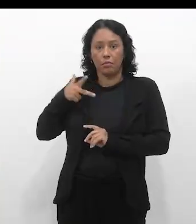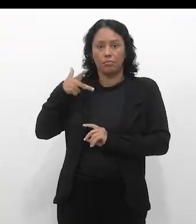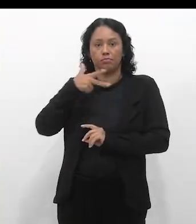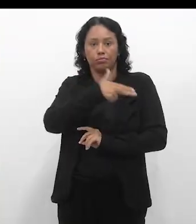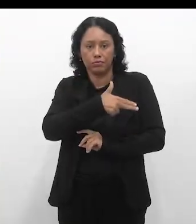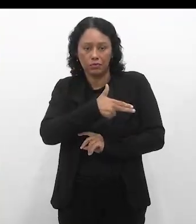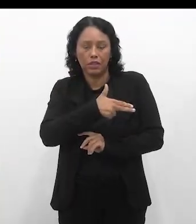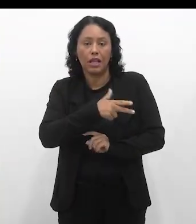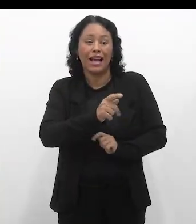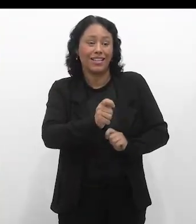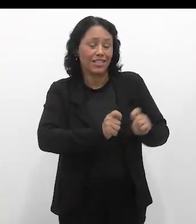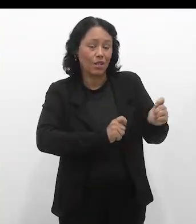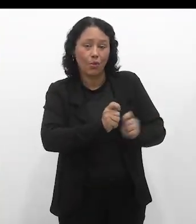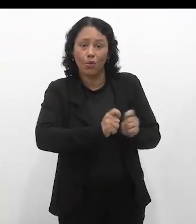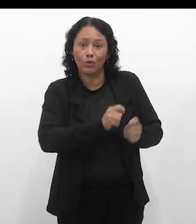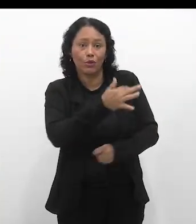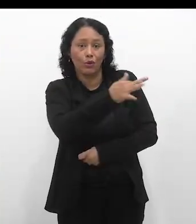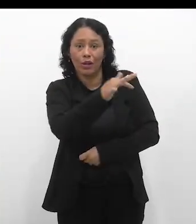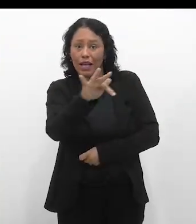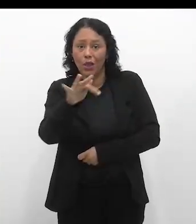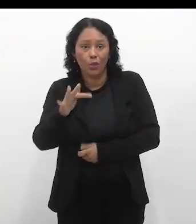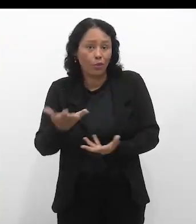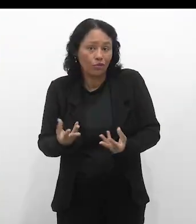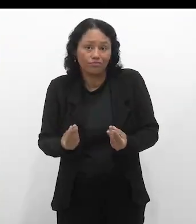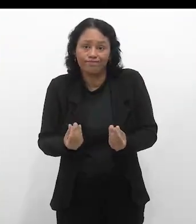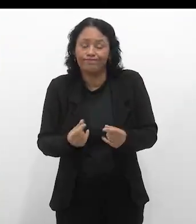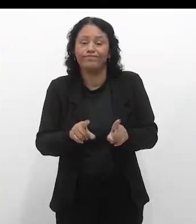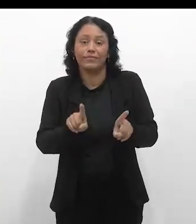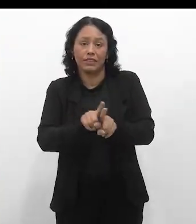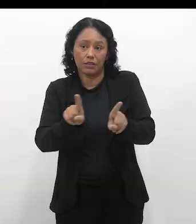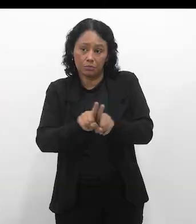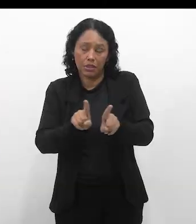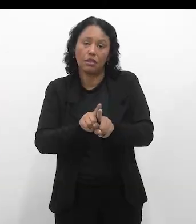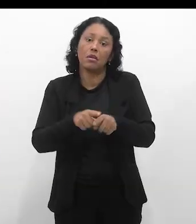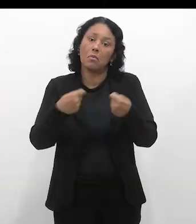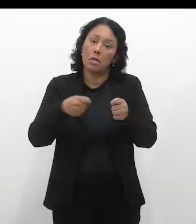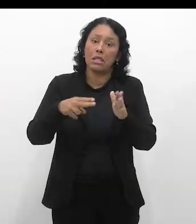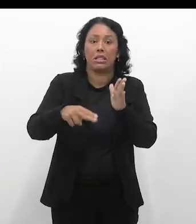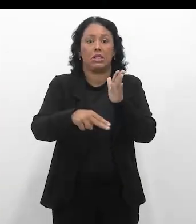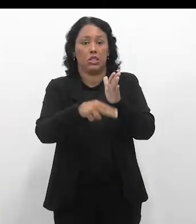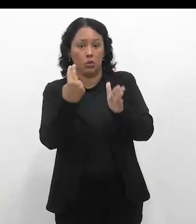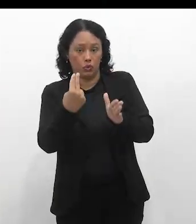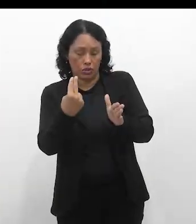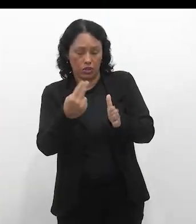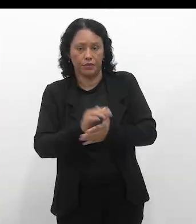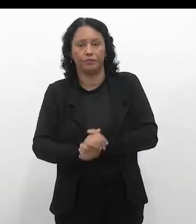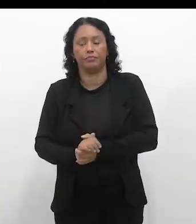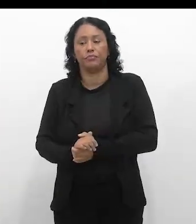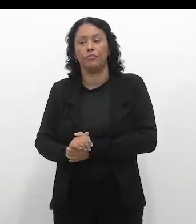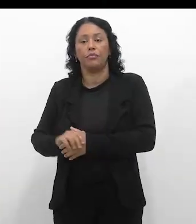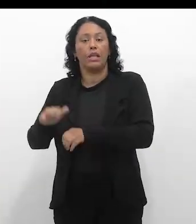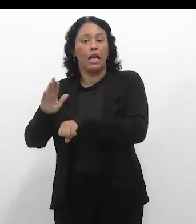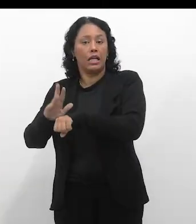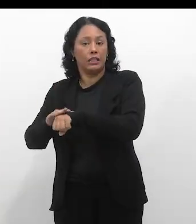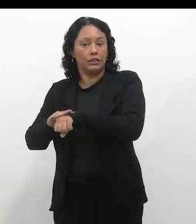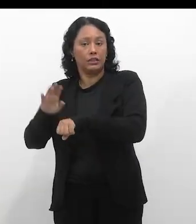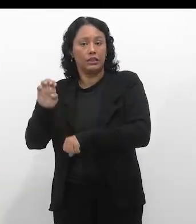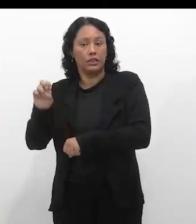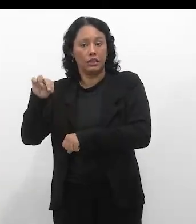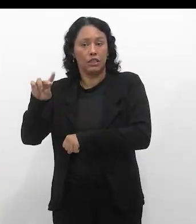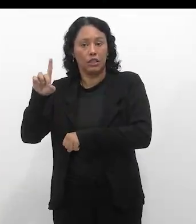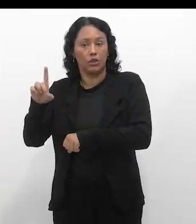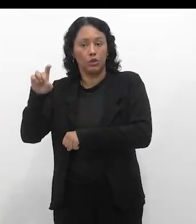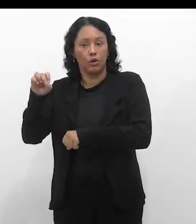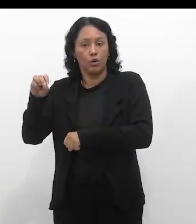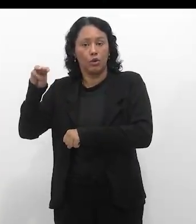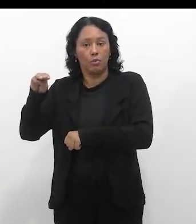que não controlam a dor de modo satisfatório podem precisar de cirurgia. O tratamento da endometriose, ele está